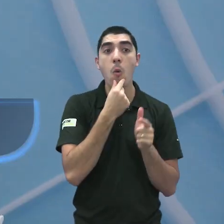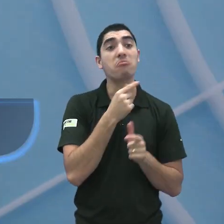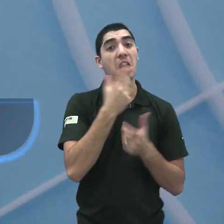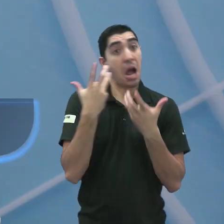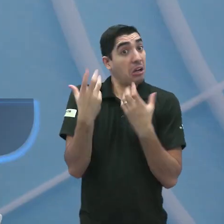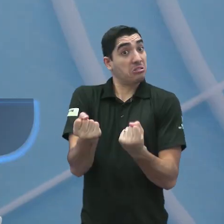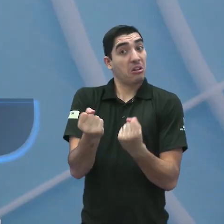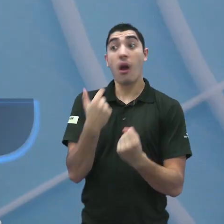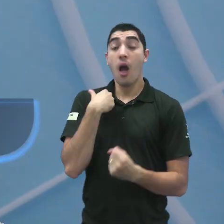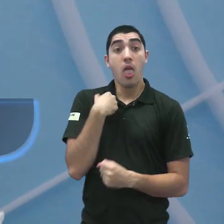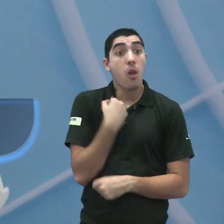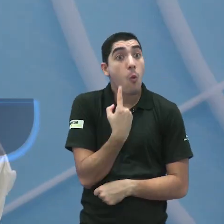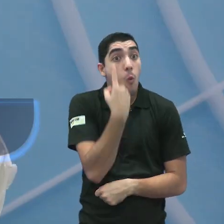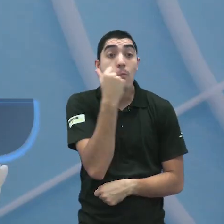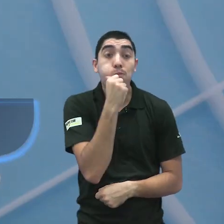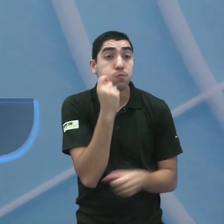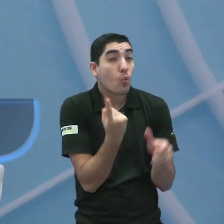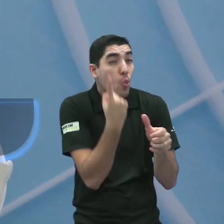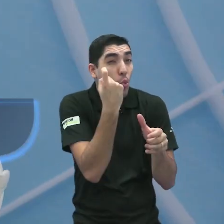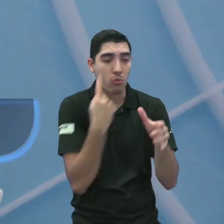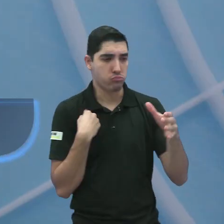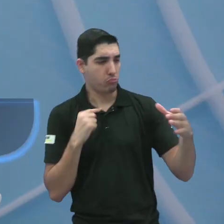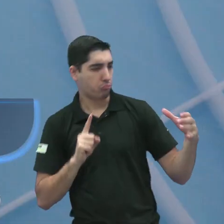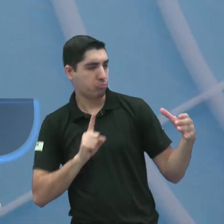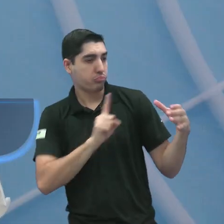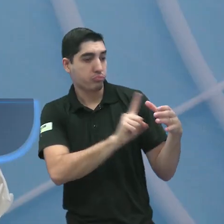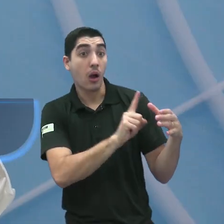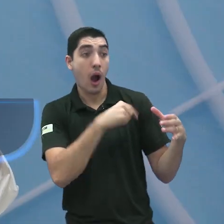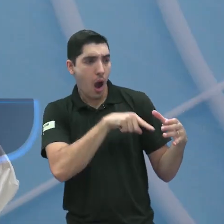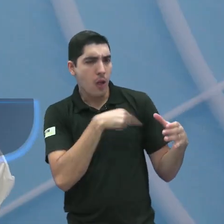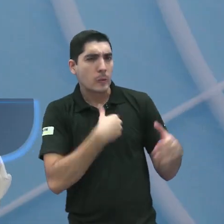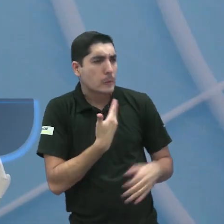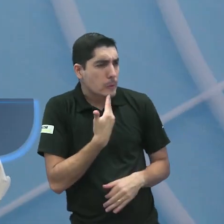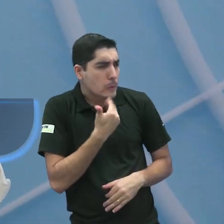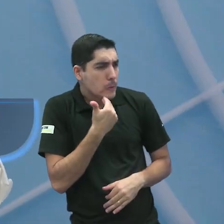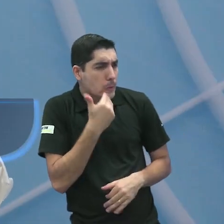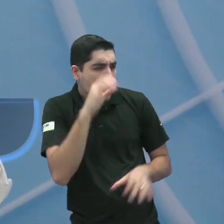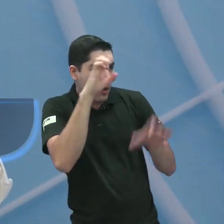me acolheram e eu consegui ali me desenvolver, né? Então,